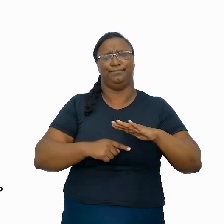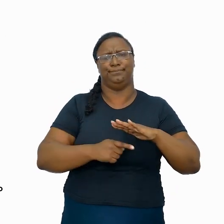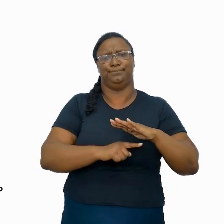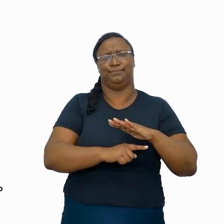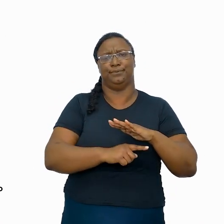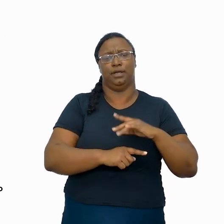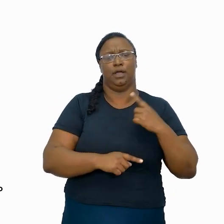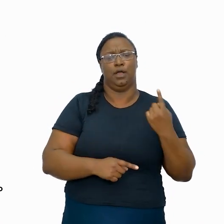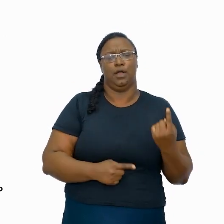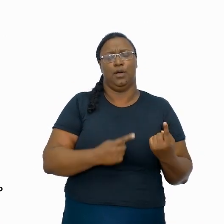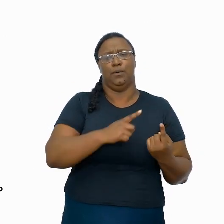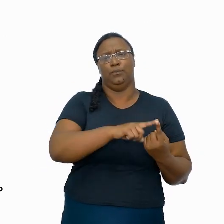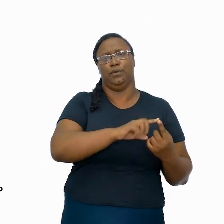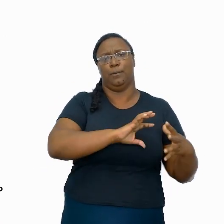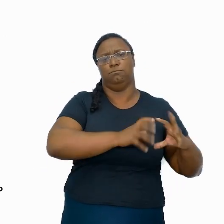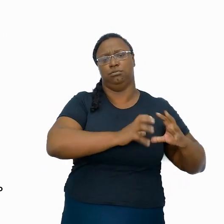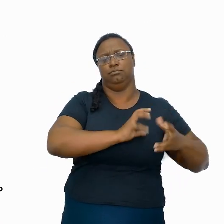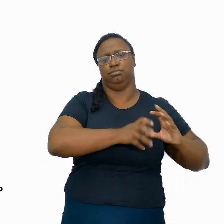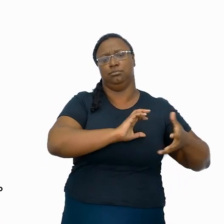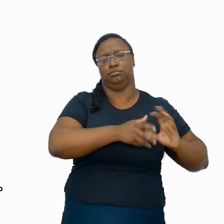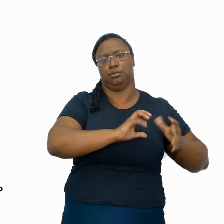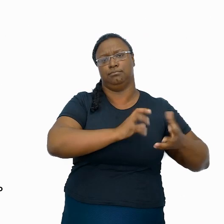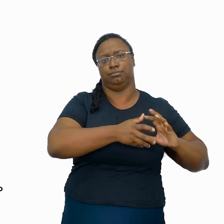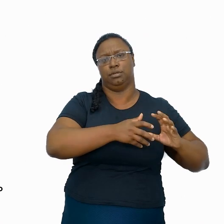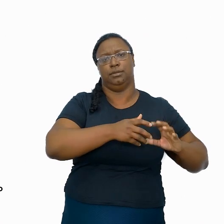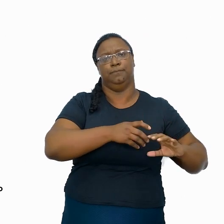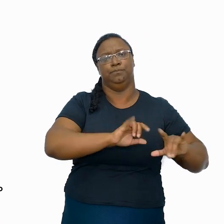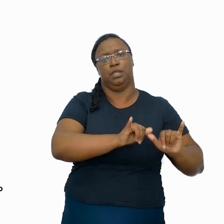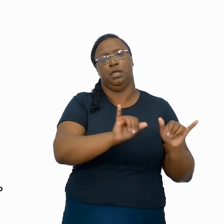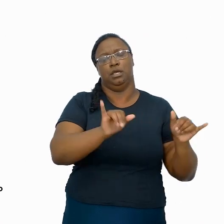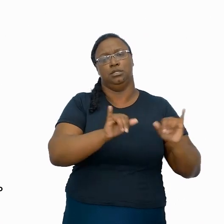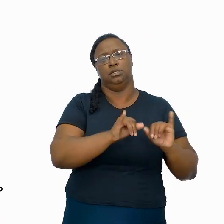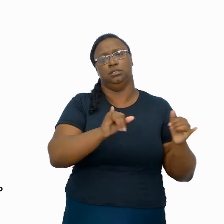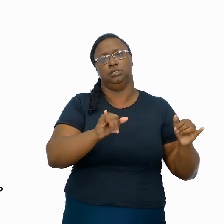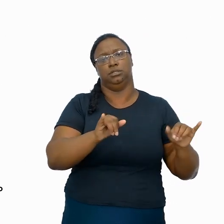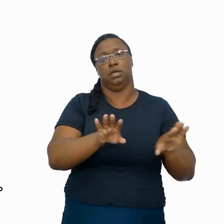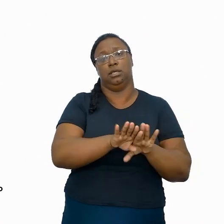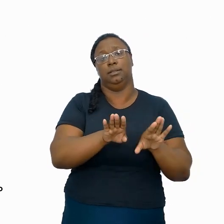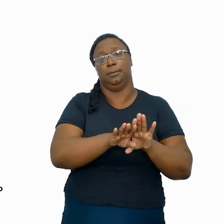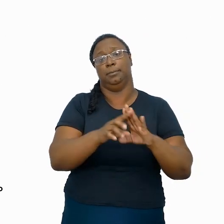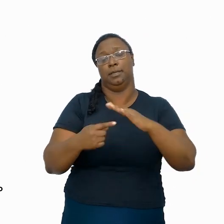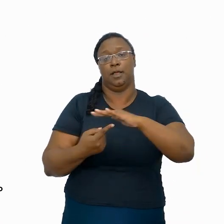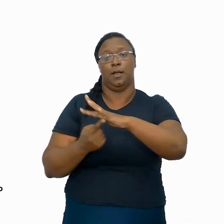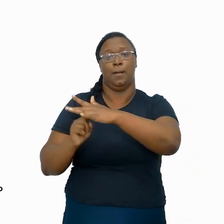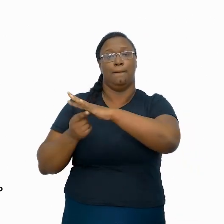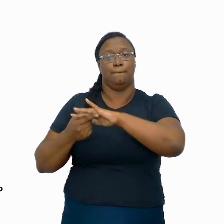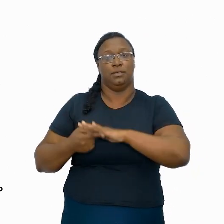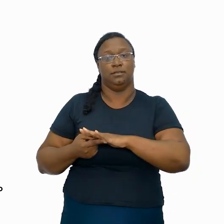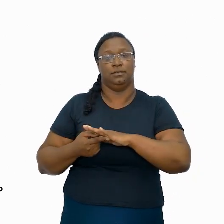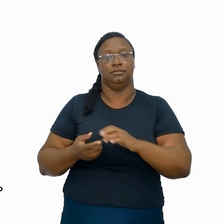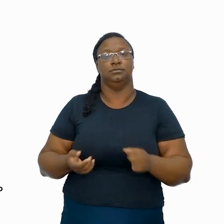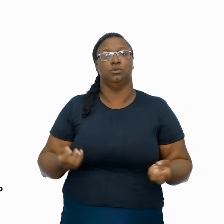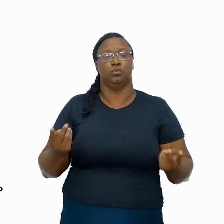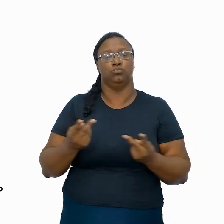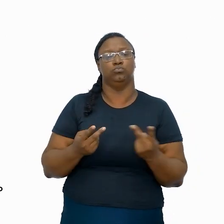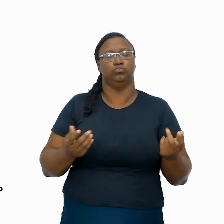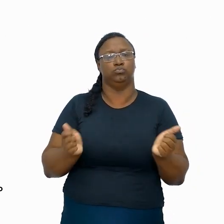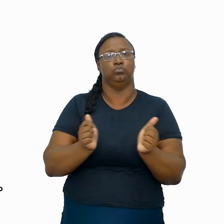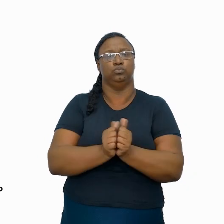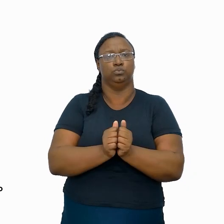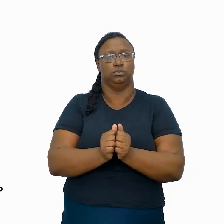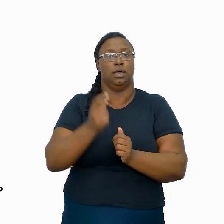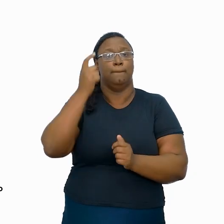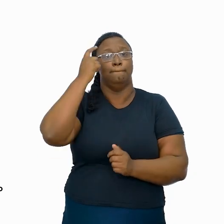os processos de produção de energia elétrica e seus impactos socioambientais. Para quem pensou que as formações